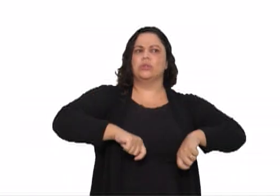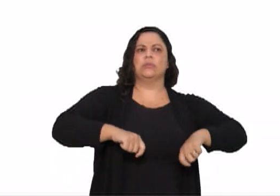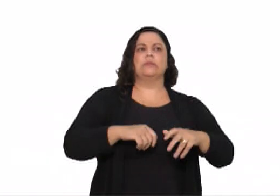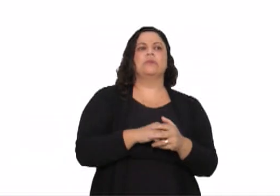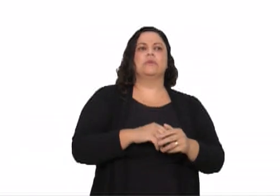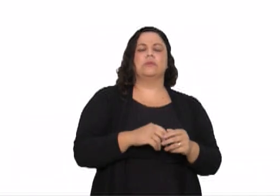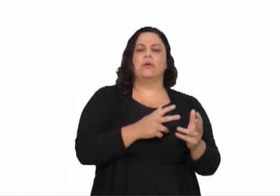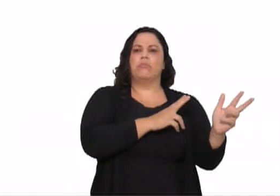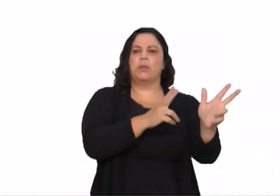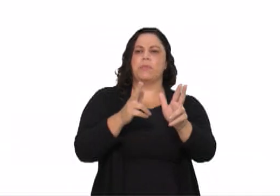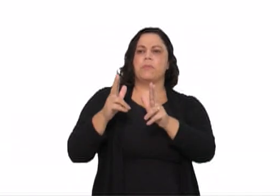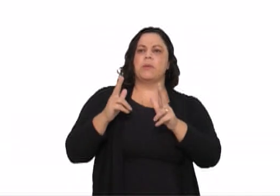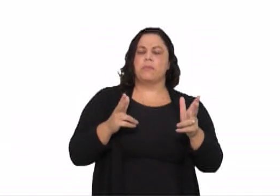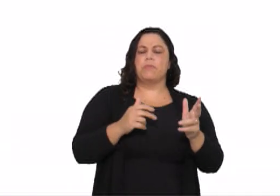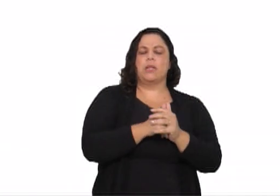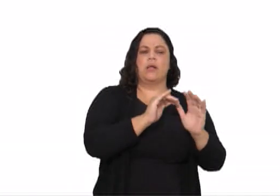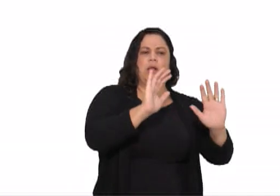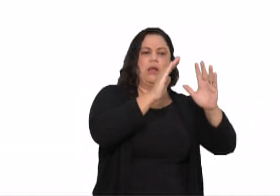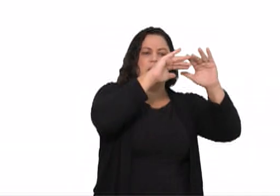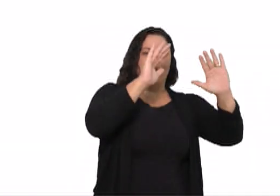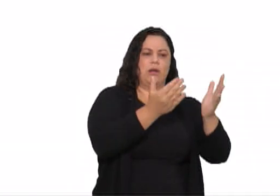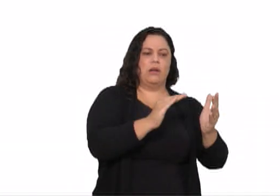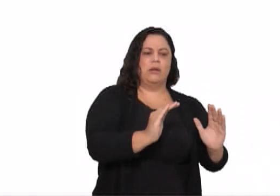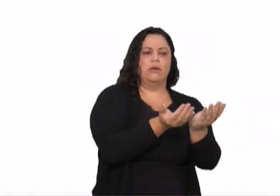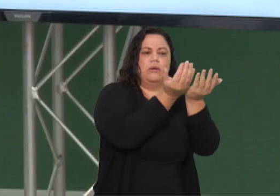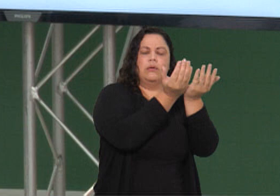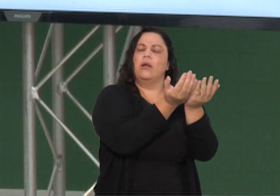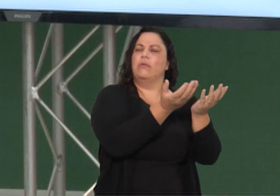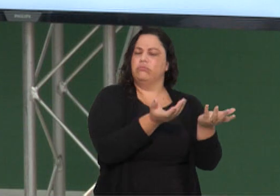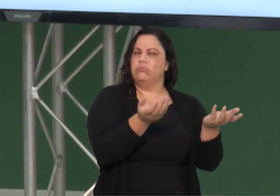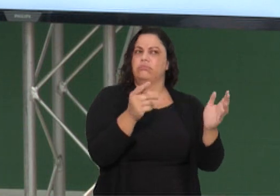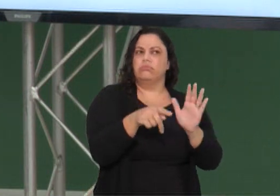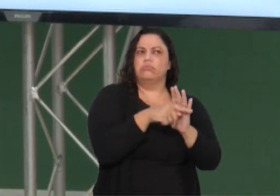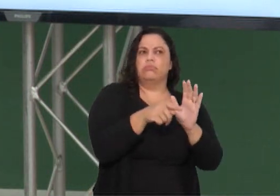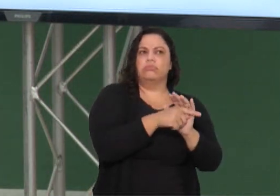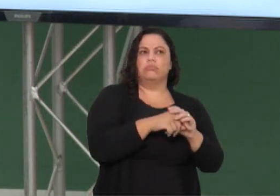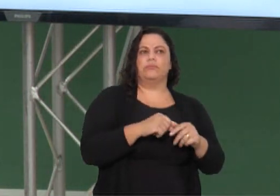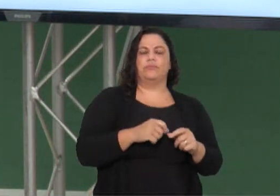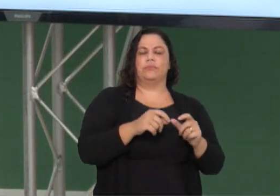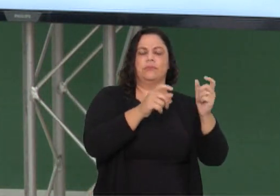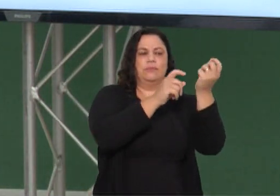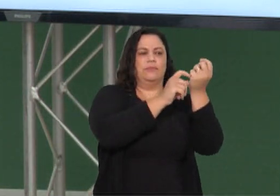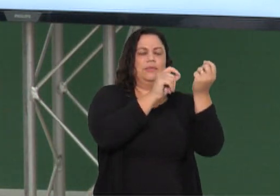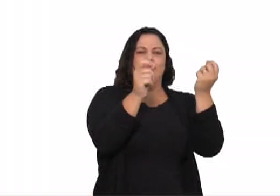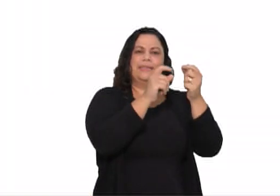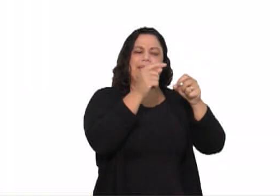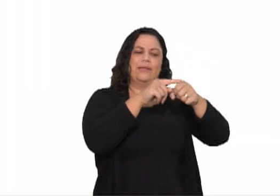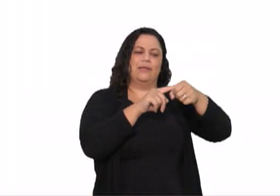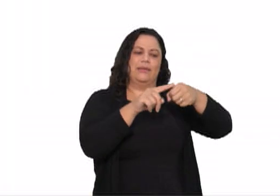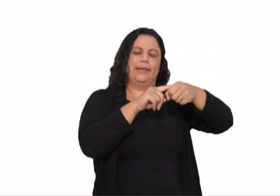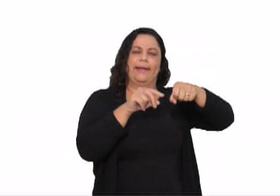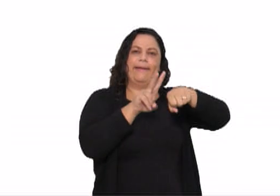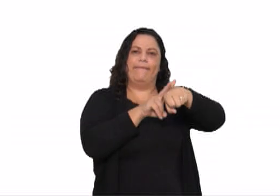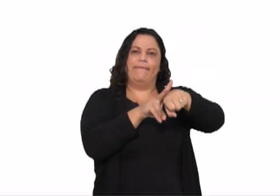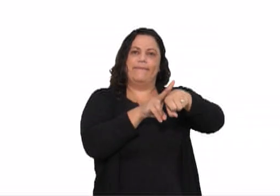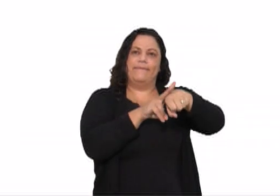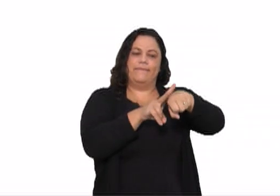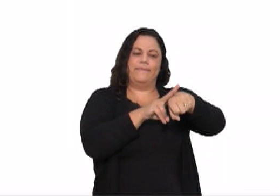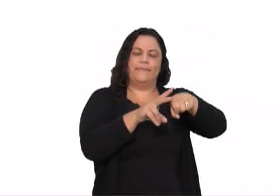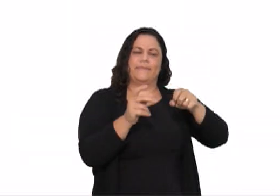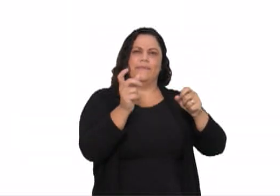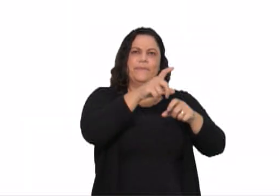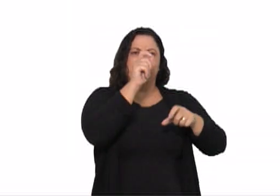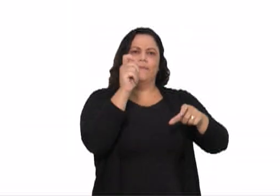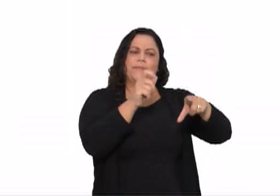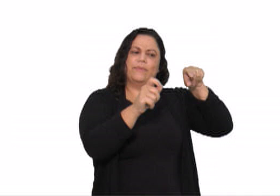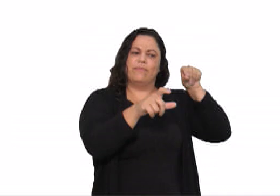como essa, dois agricultores colhendo azeitona, tem um cara em cima, inclusive, da azeitona aqui, foco aqui no estúdio comigo, e ele está